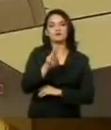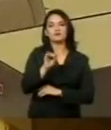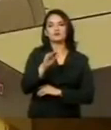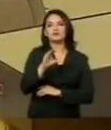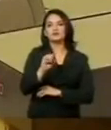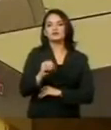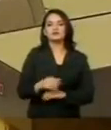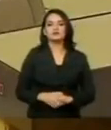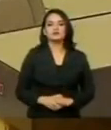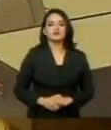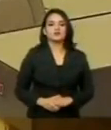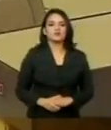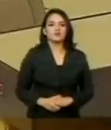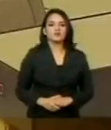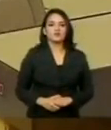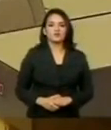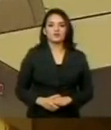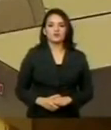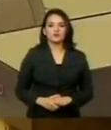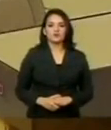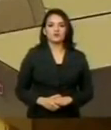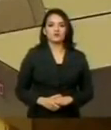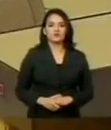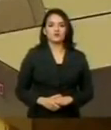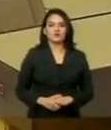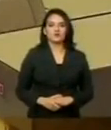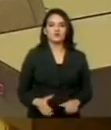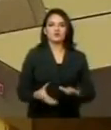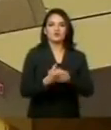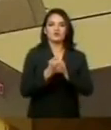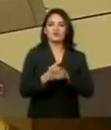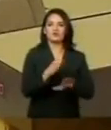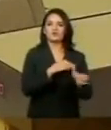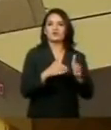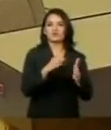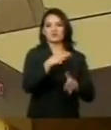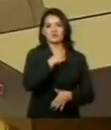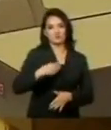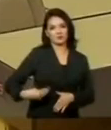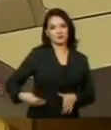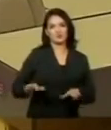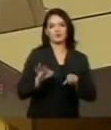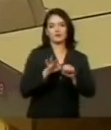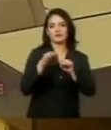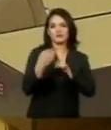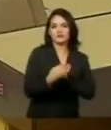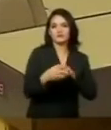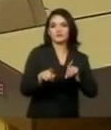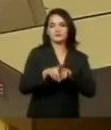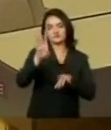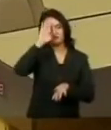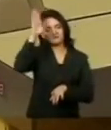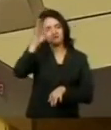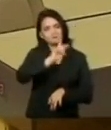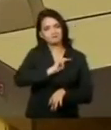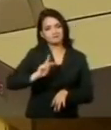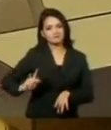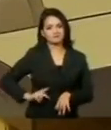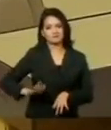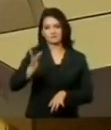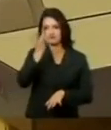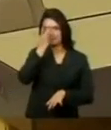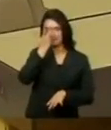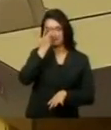excelentíssimo senhor ministro na federal cumprimento na pessoa do presidente josé dias toffoli a